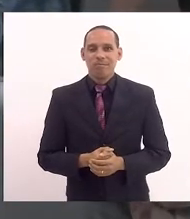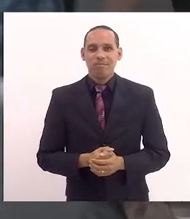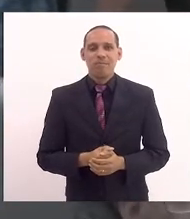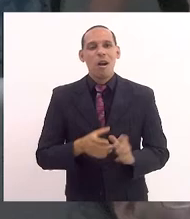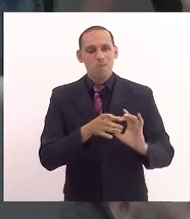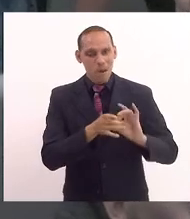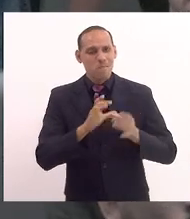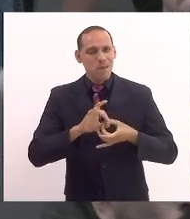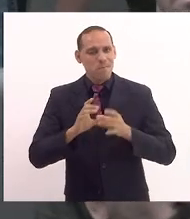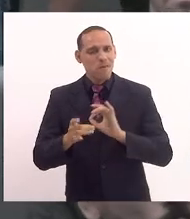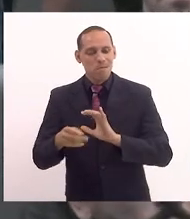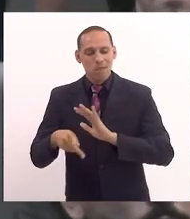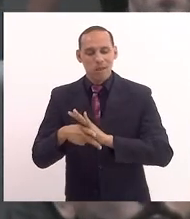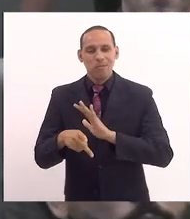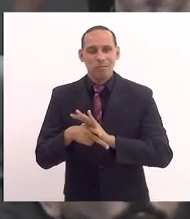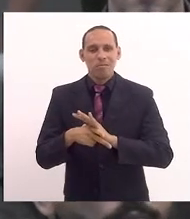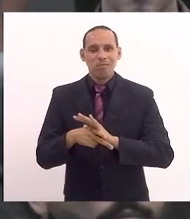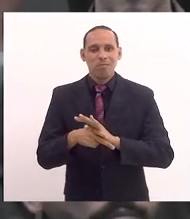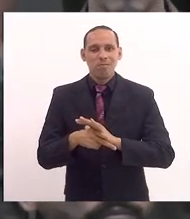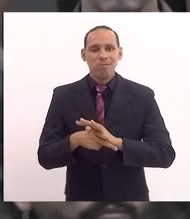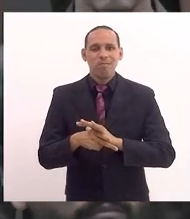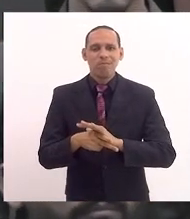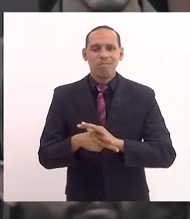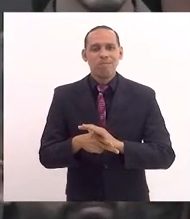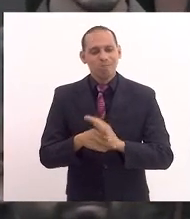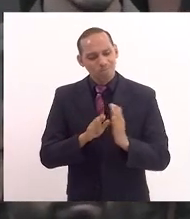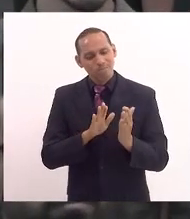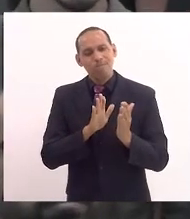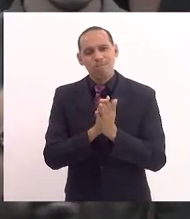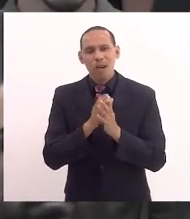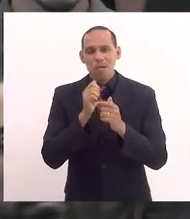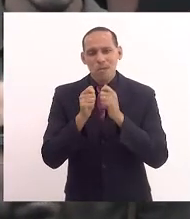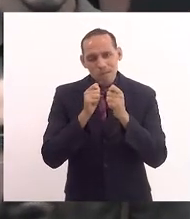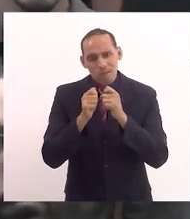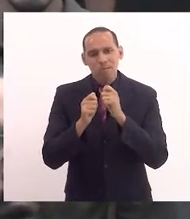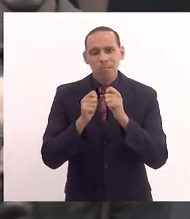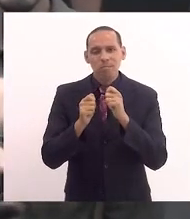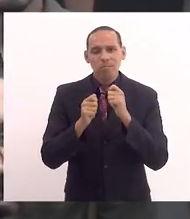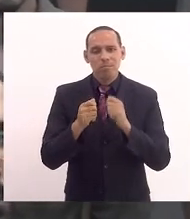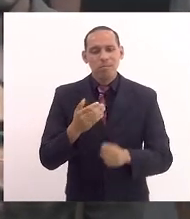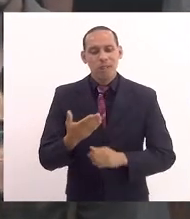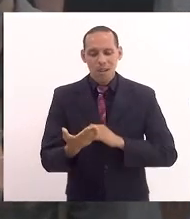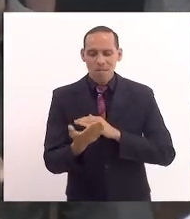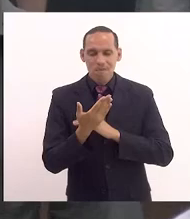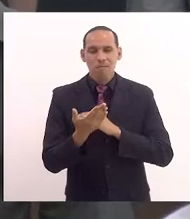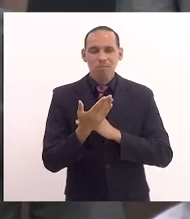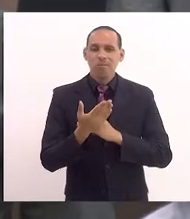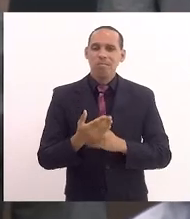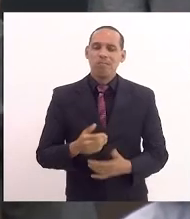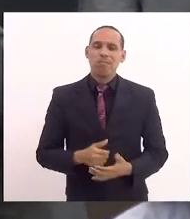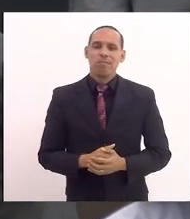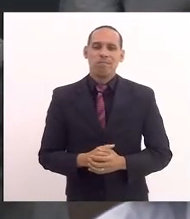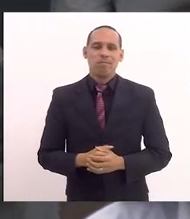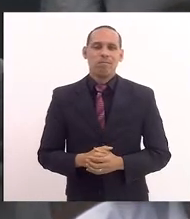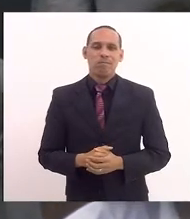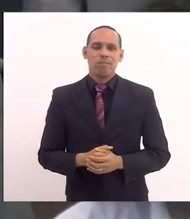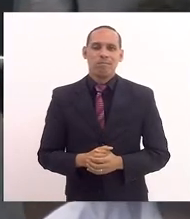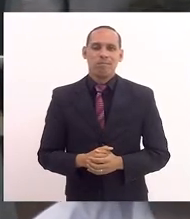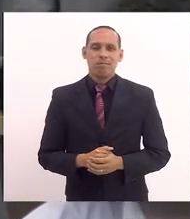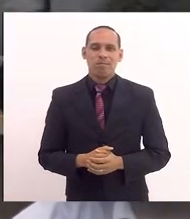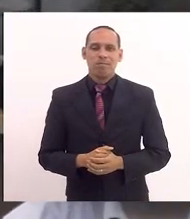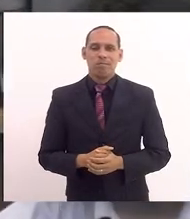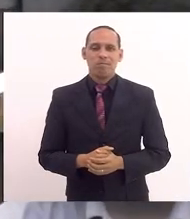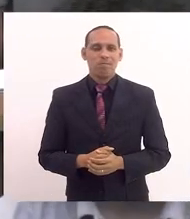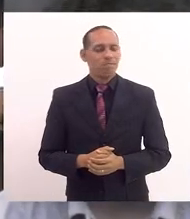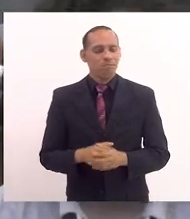olímpico, que botou a cara em todas as entrevistas aí, por mim, né? Isso é